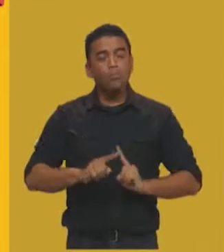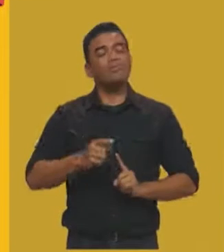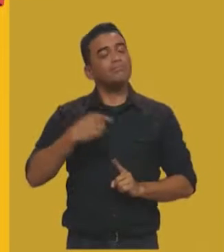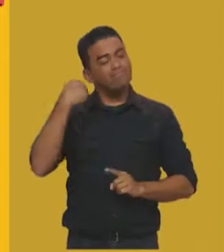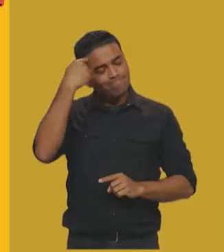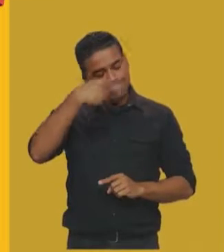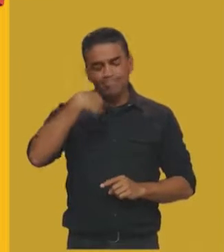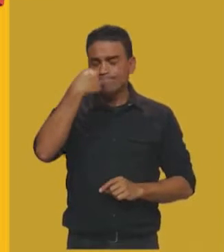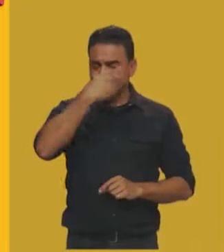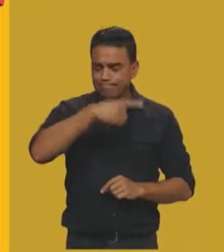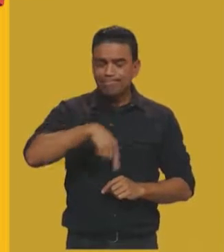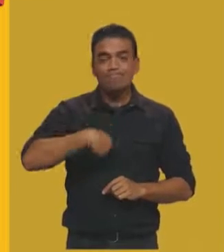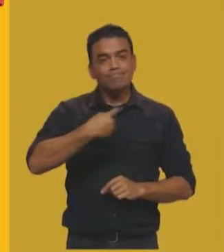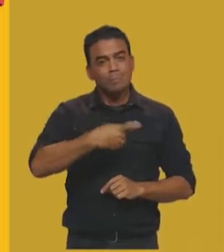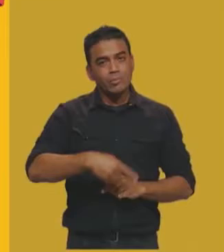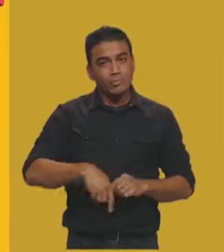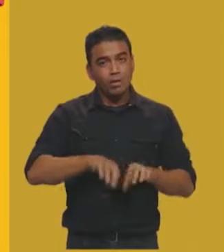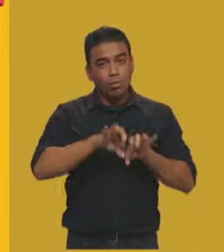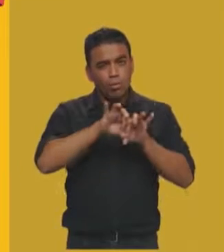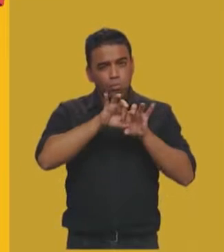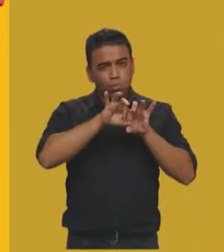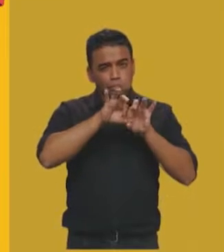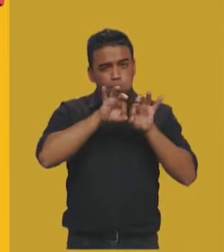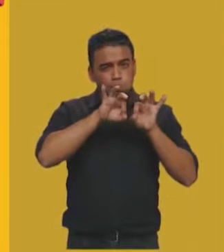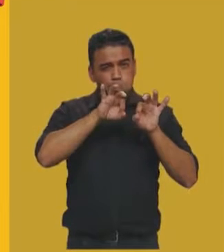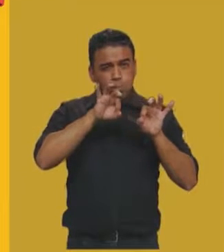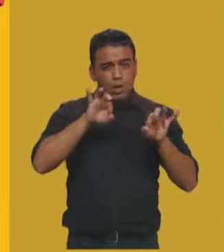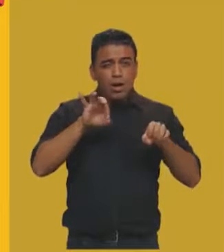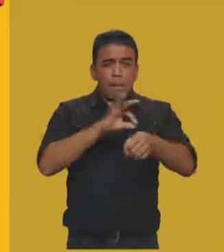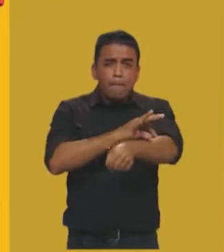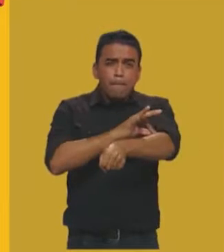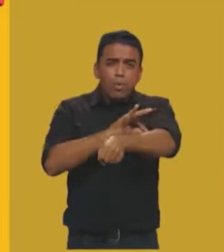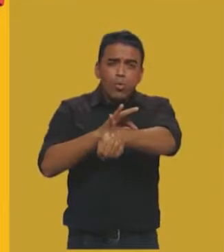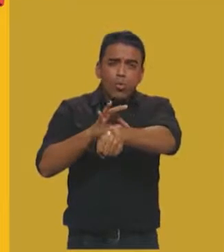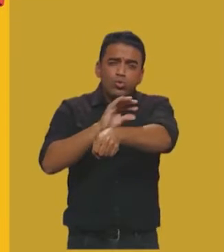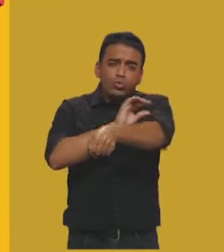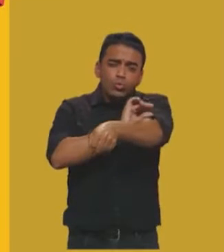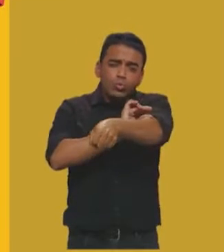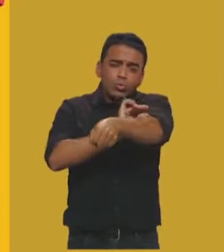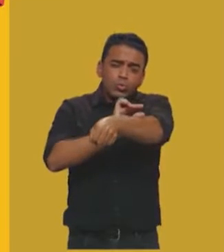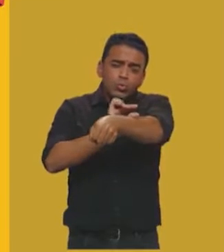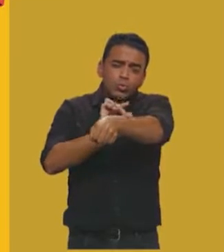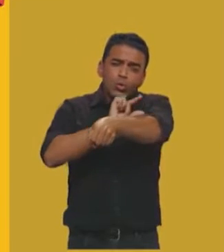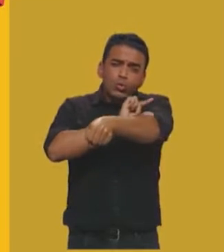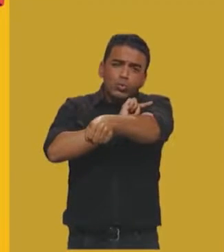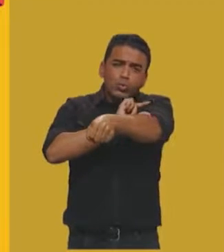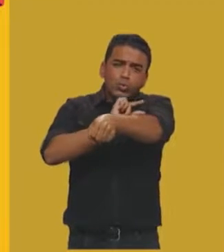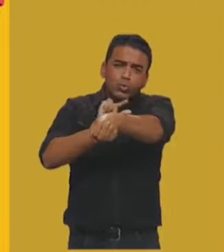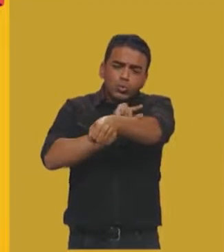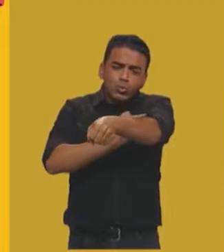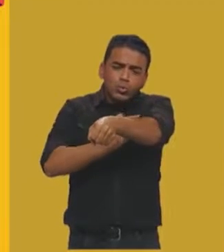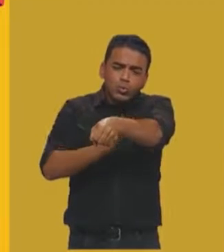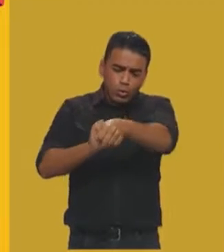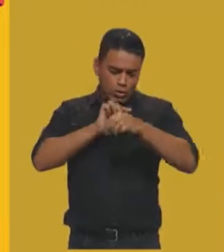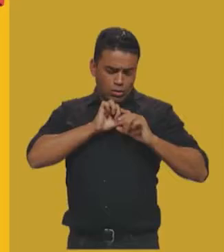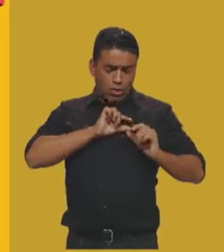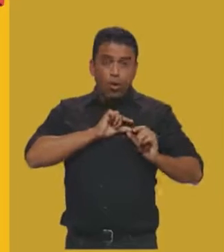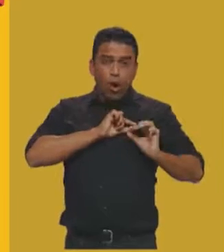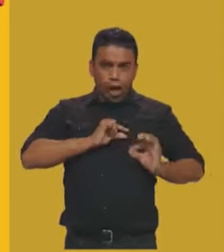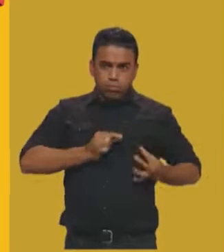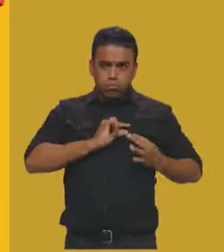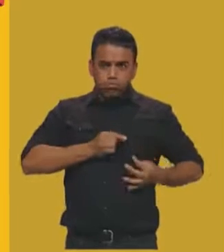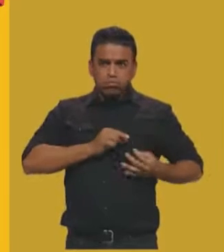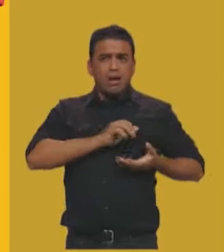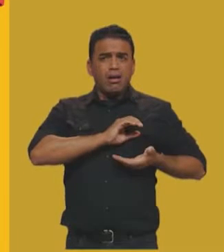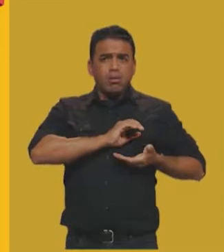dos ventrículos, ela é bem cheia de musculatura, porque essa musculatura, ela ajuda o trabalhar